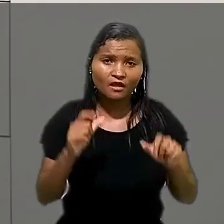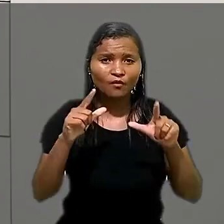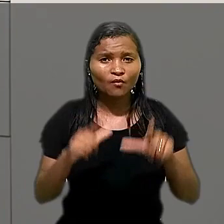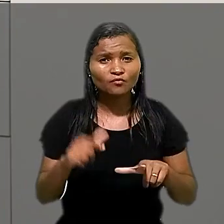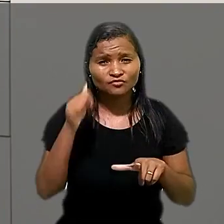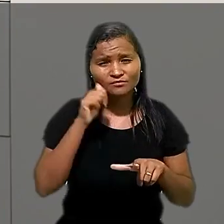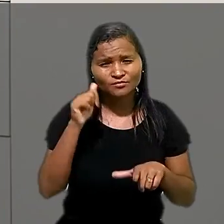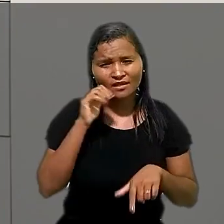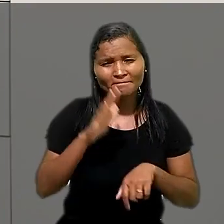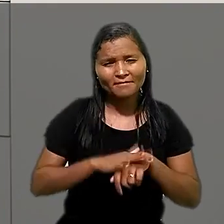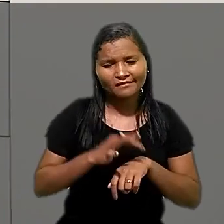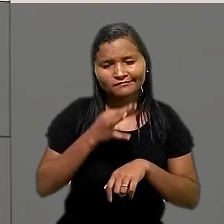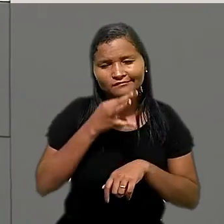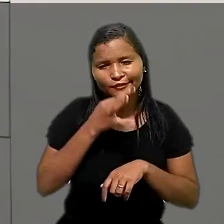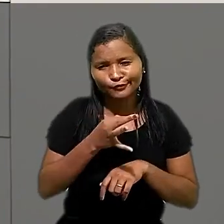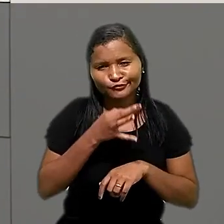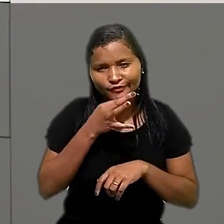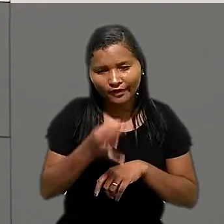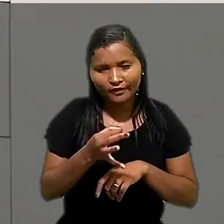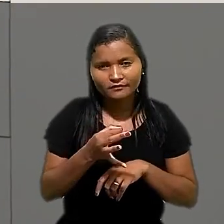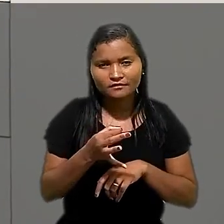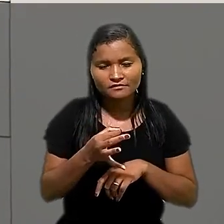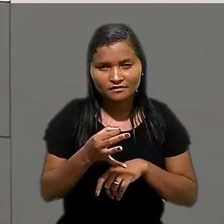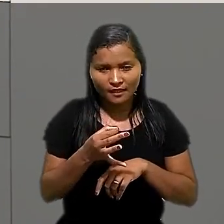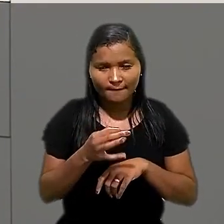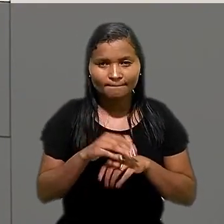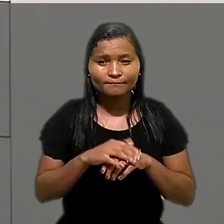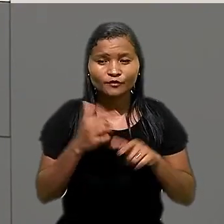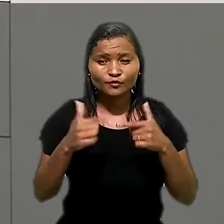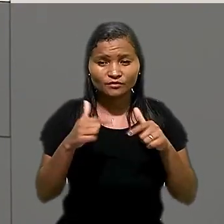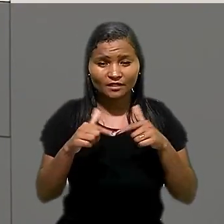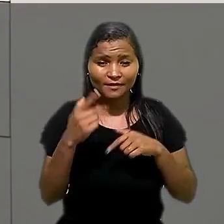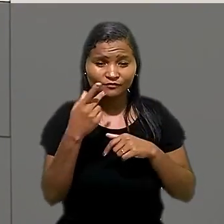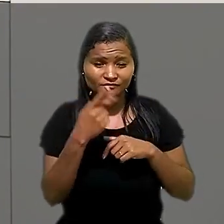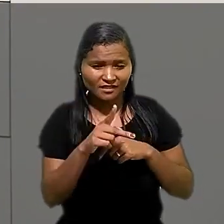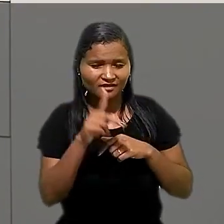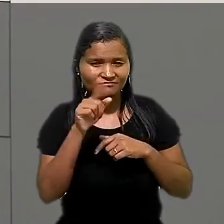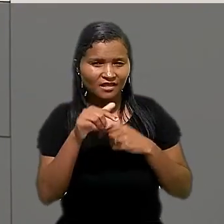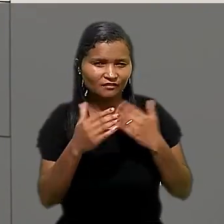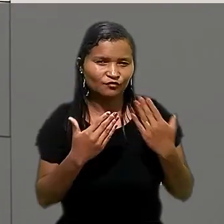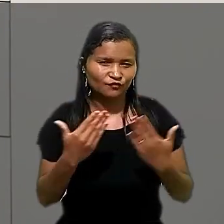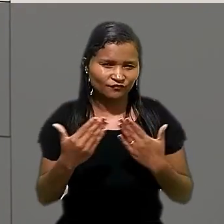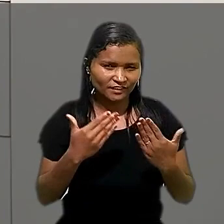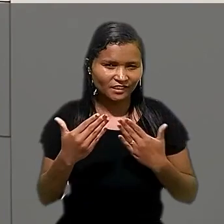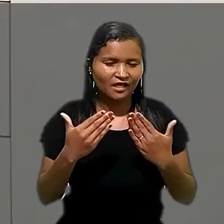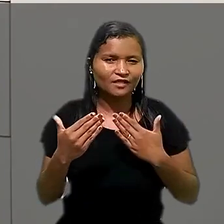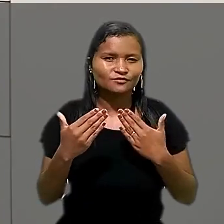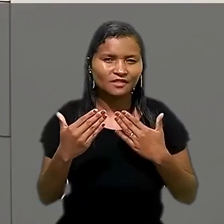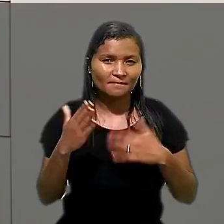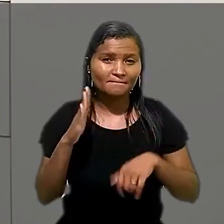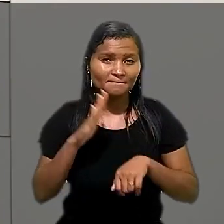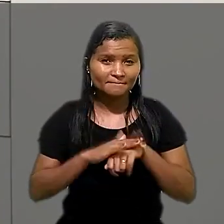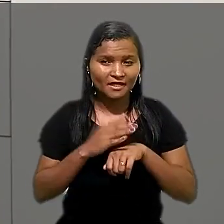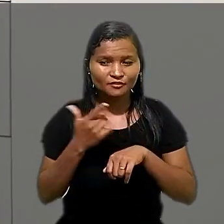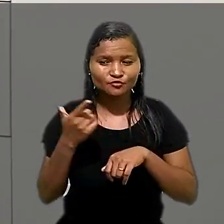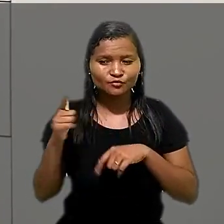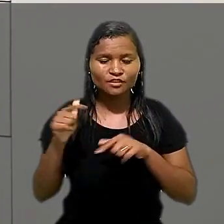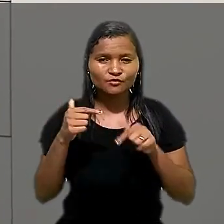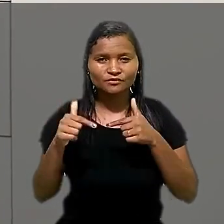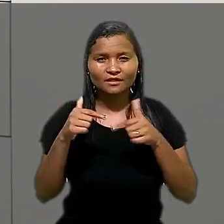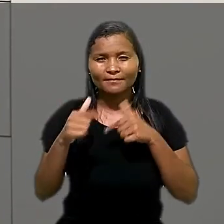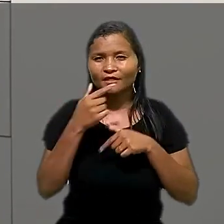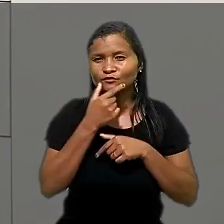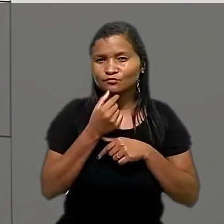mulheres elas são mais criticadas elas são o trabalho delas é duvidado muito mais muito mais do que